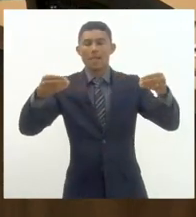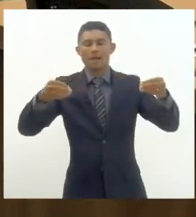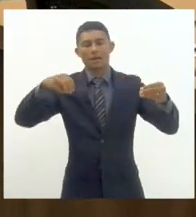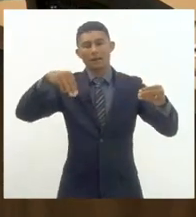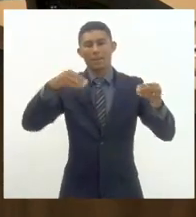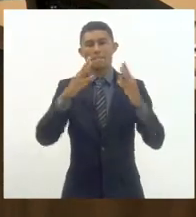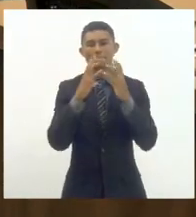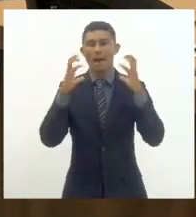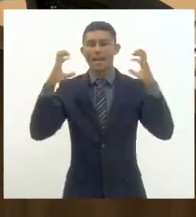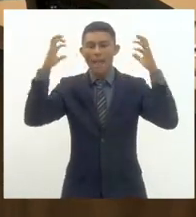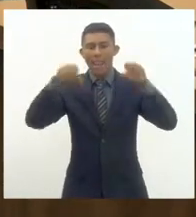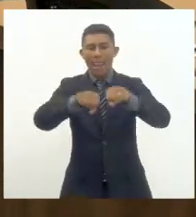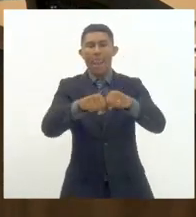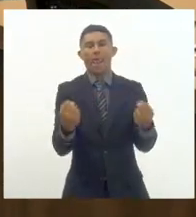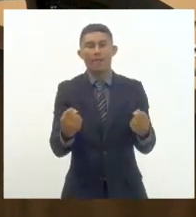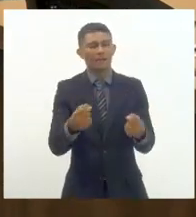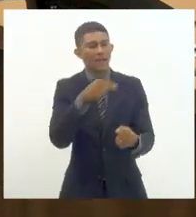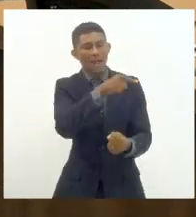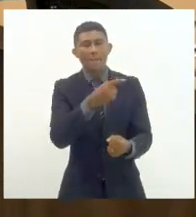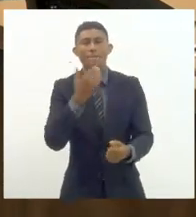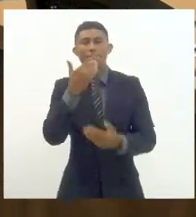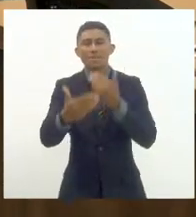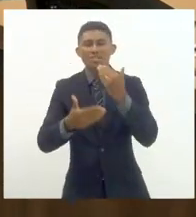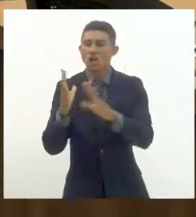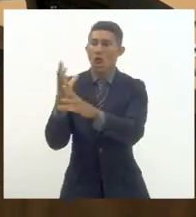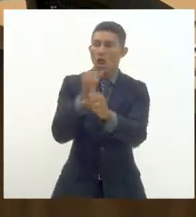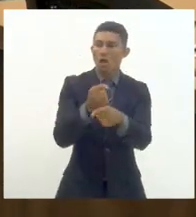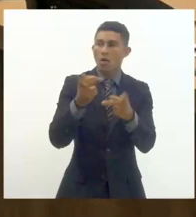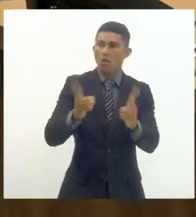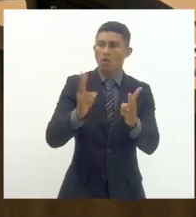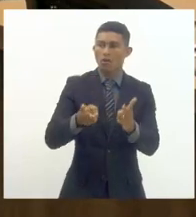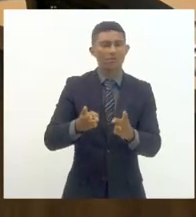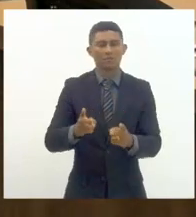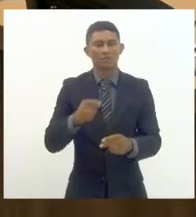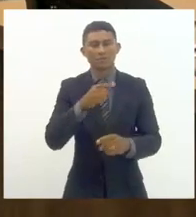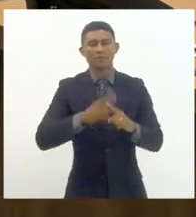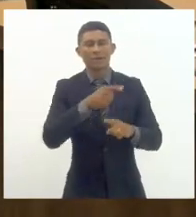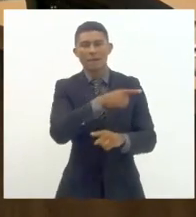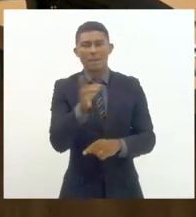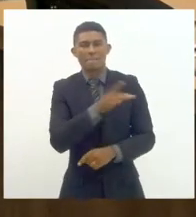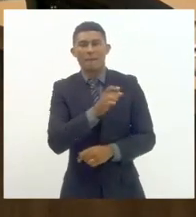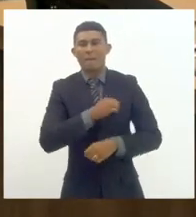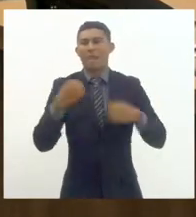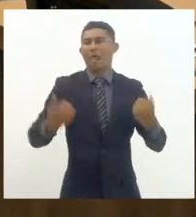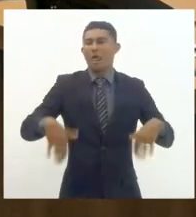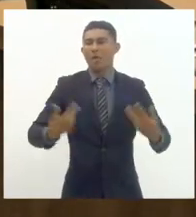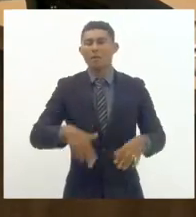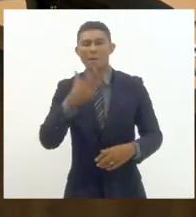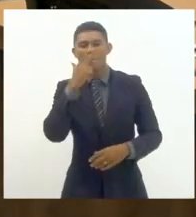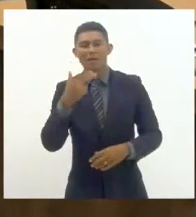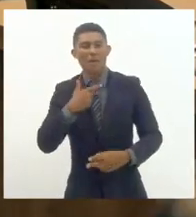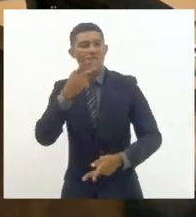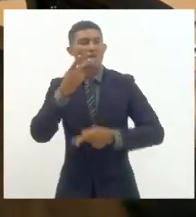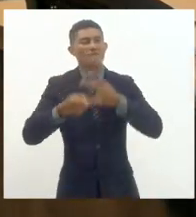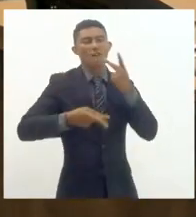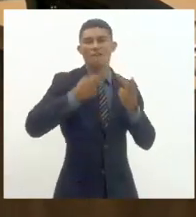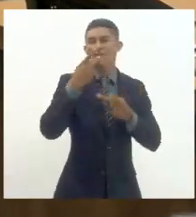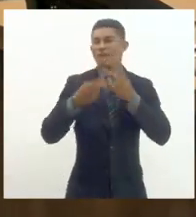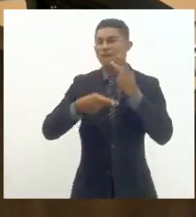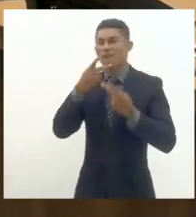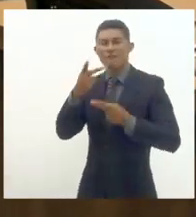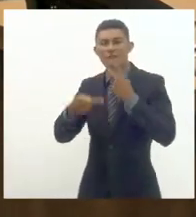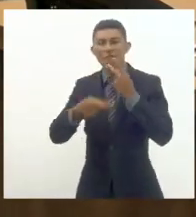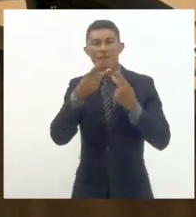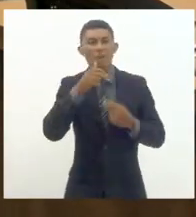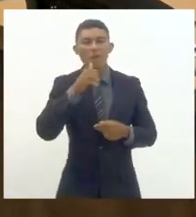manteve o seu pedido de verificação, porque ele sim é covarde. Cresce, fica todo pompudo, à frente